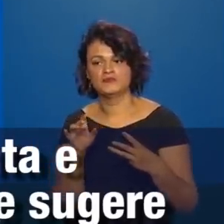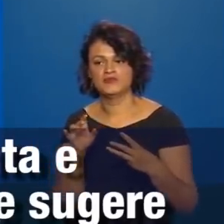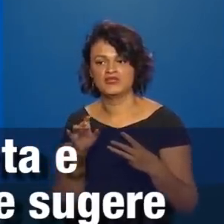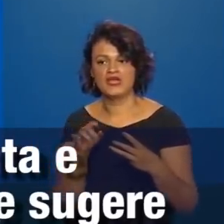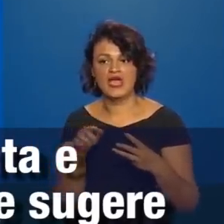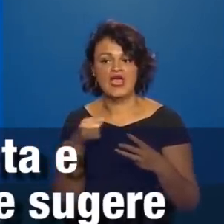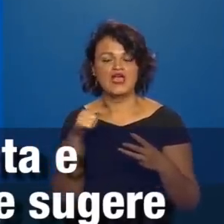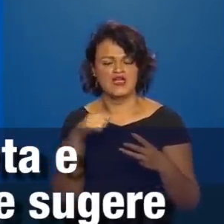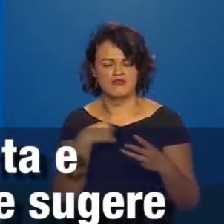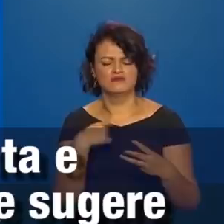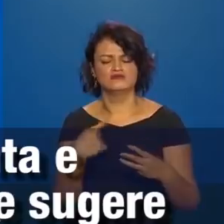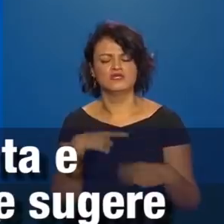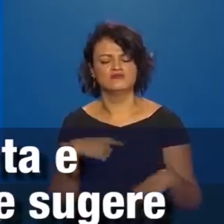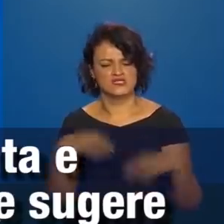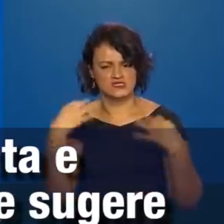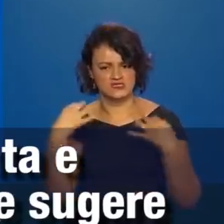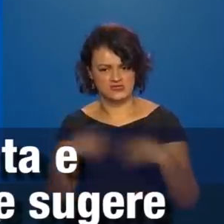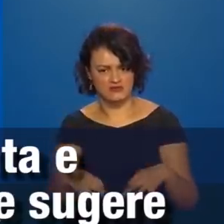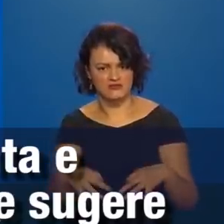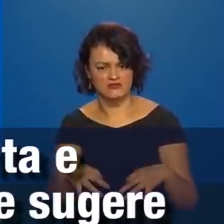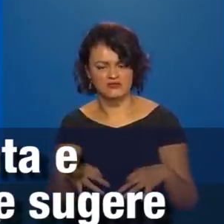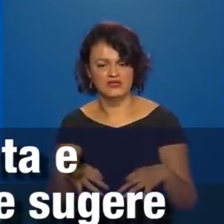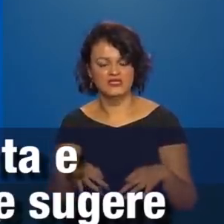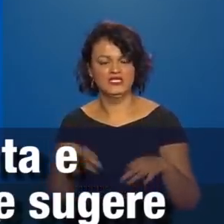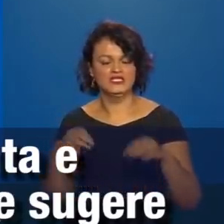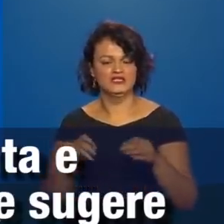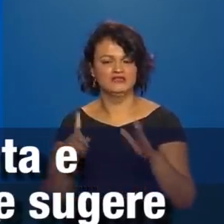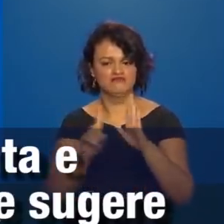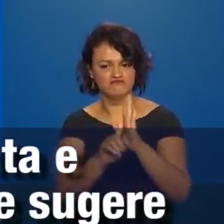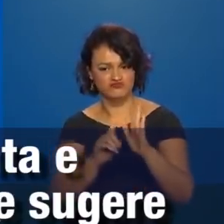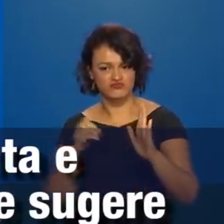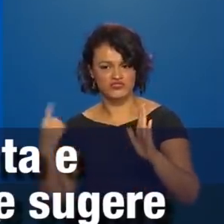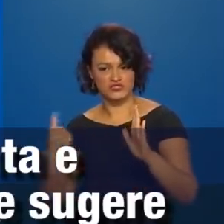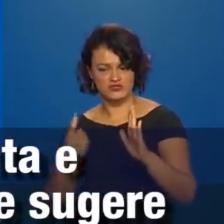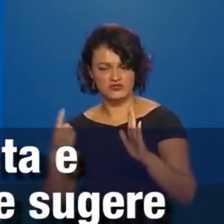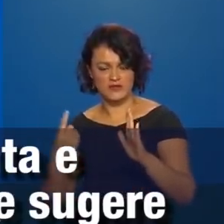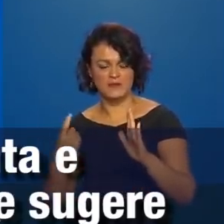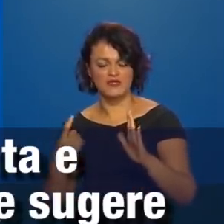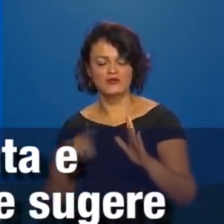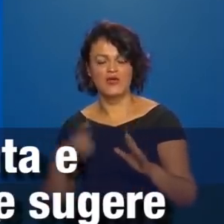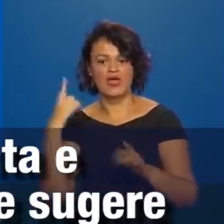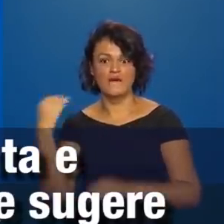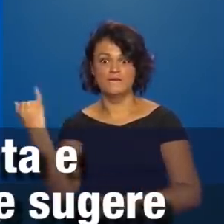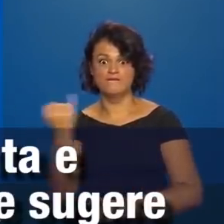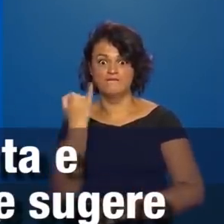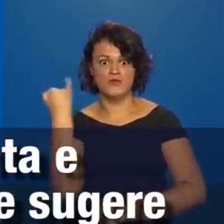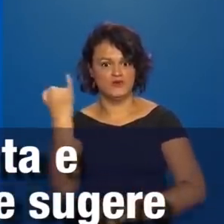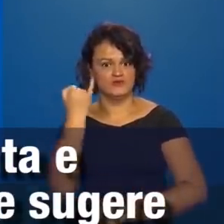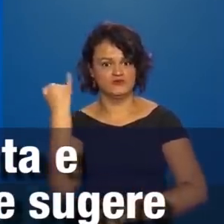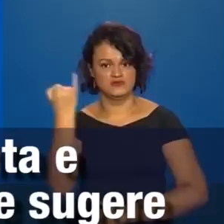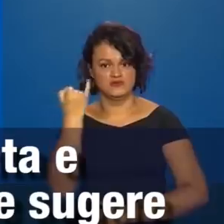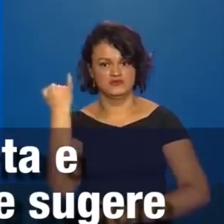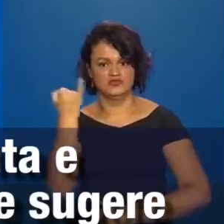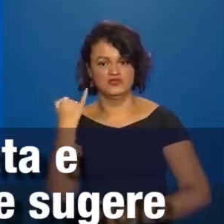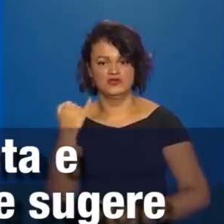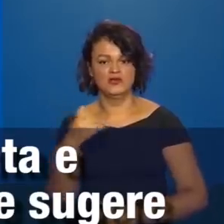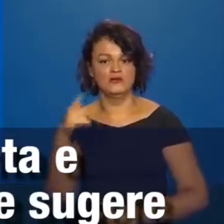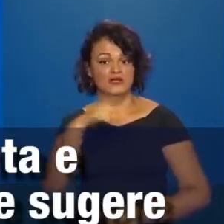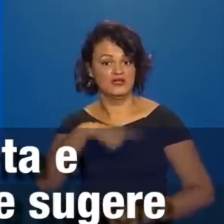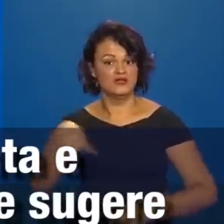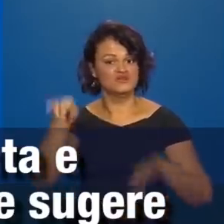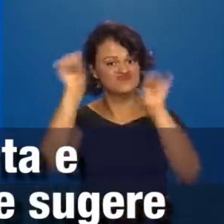eu não tenho dúvida que as medidas de distanciamento social são fundamentais para que